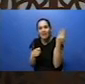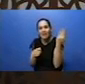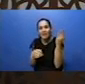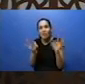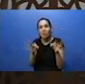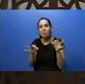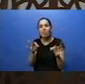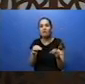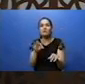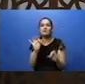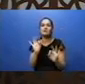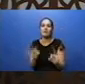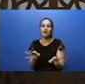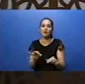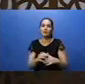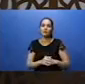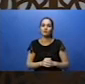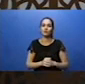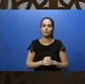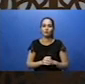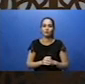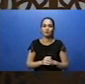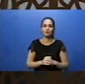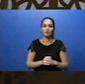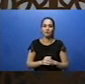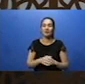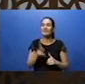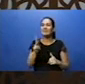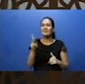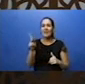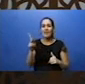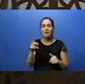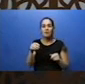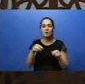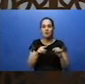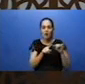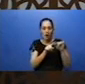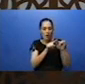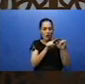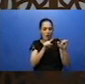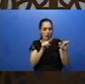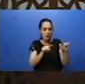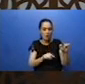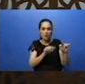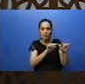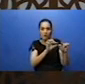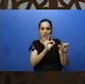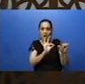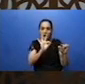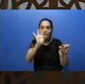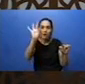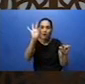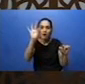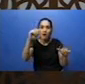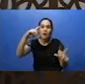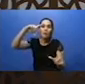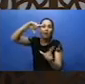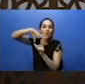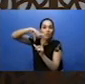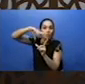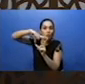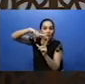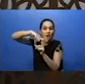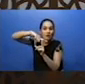Aqui é a hipotenusa, que está na frente do ângulo de 90, certo? Vou chamar a hipotenusa de